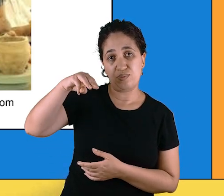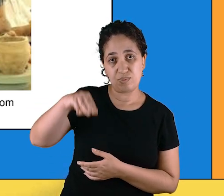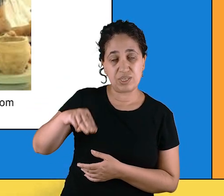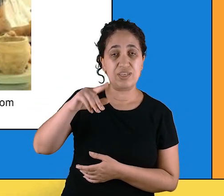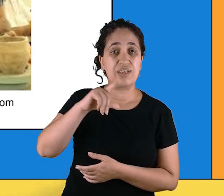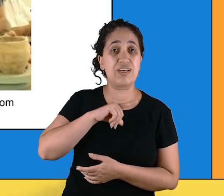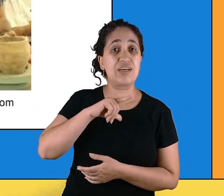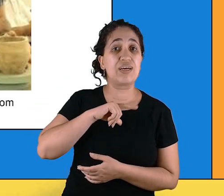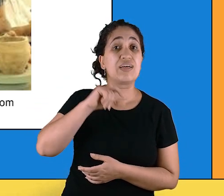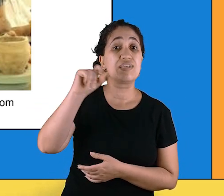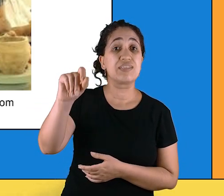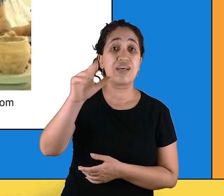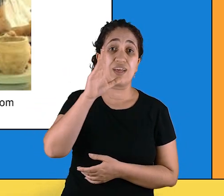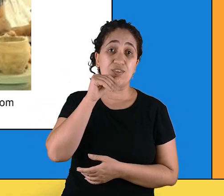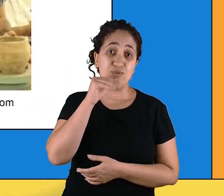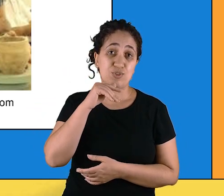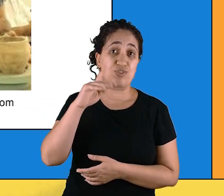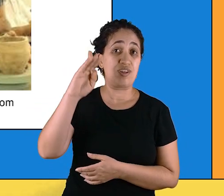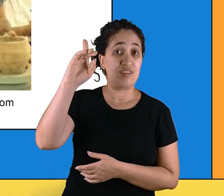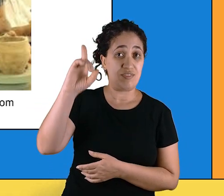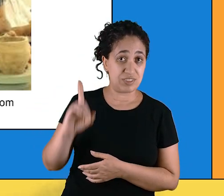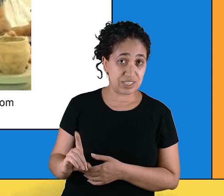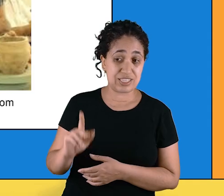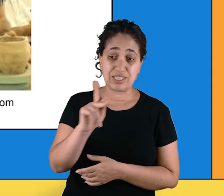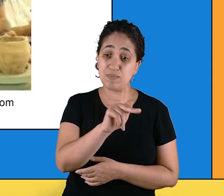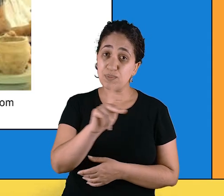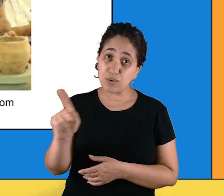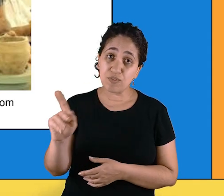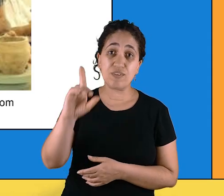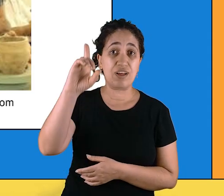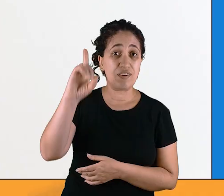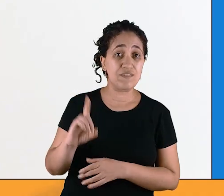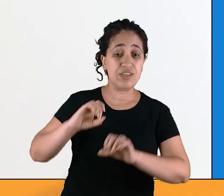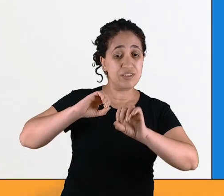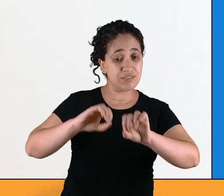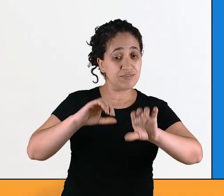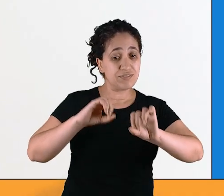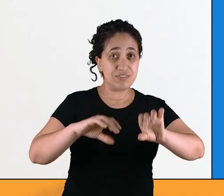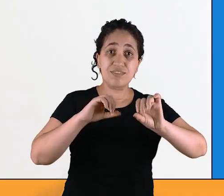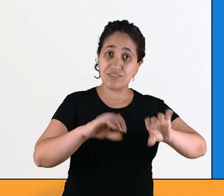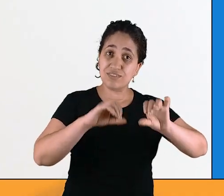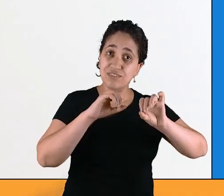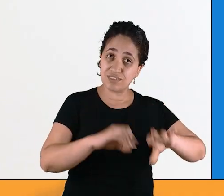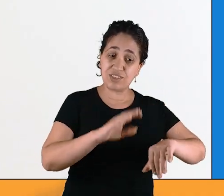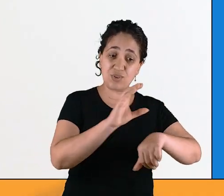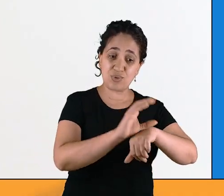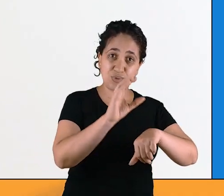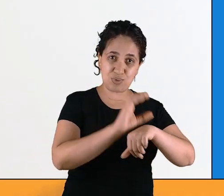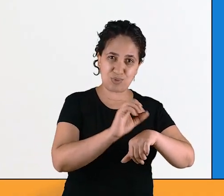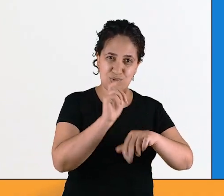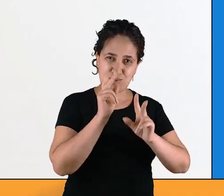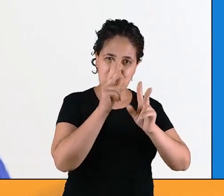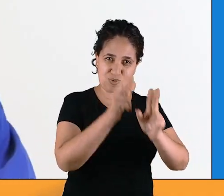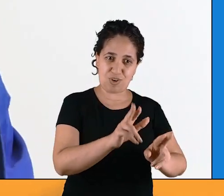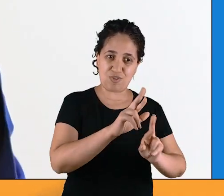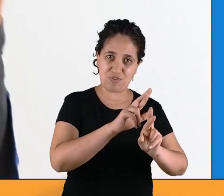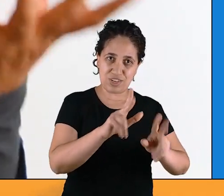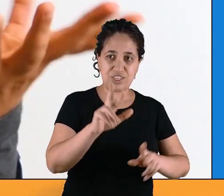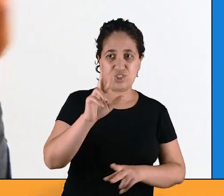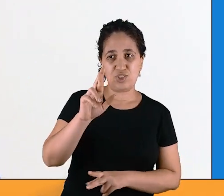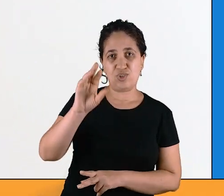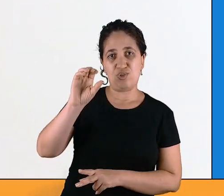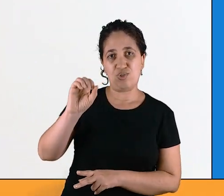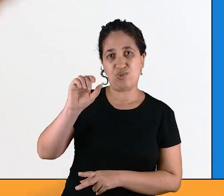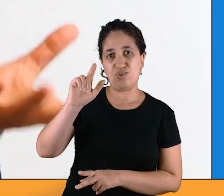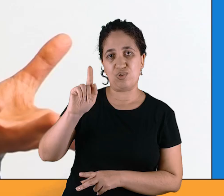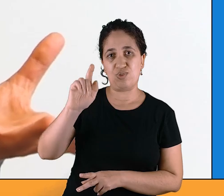inclusive, tem colaboradores com deficiência, professores com deficiência que dão aulas, né, nos cursos do Igual Diferente. Então,